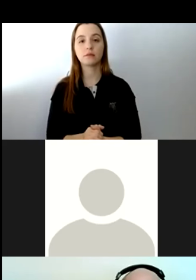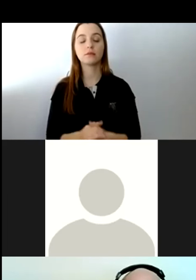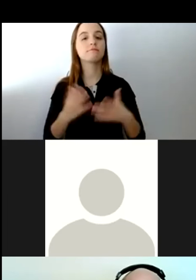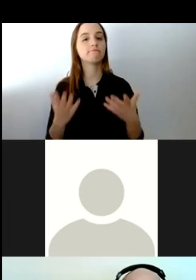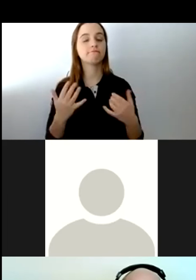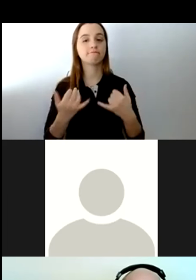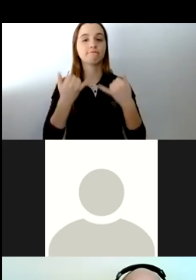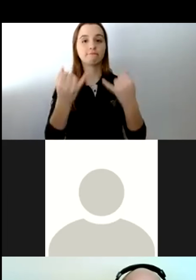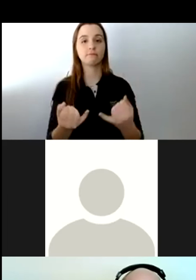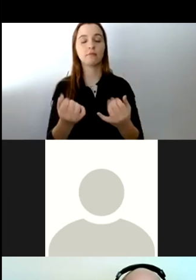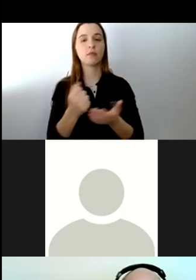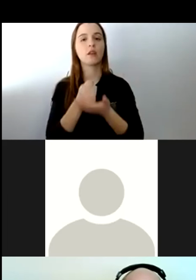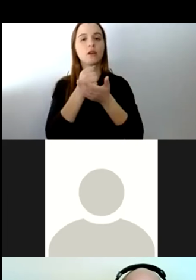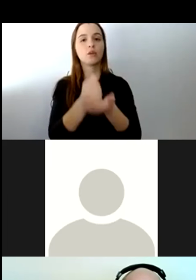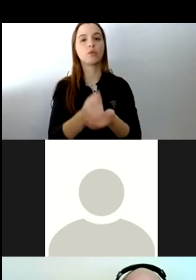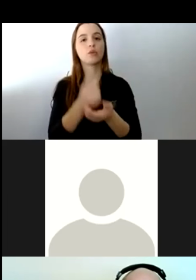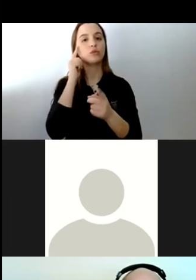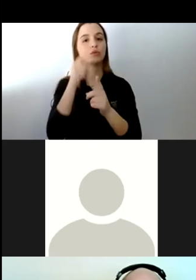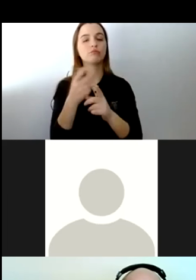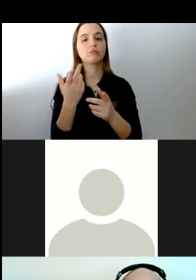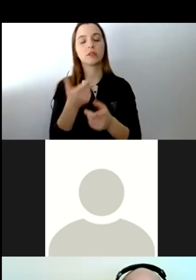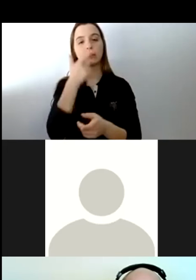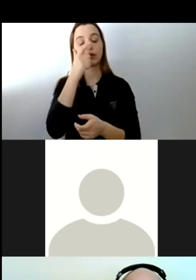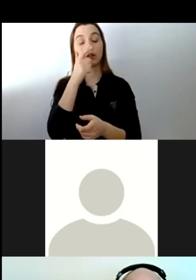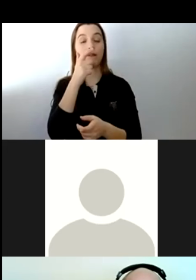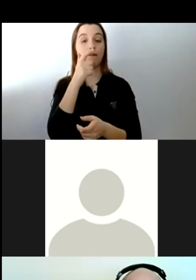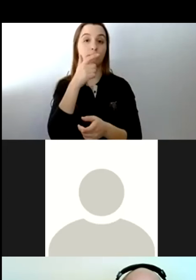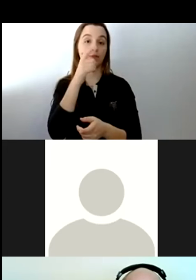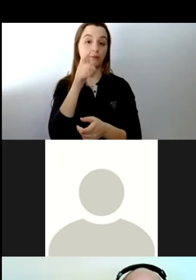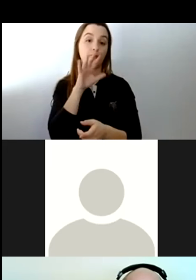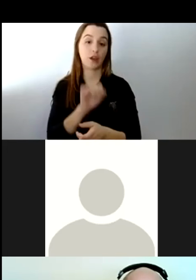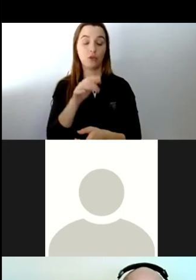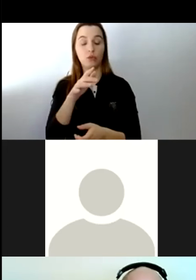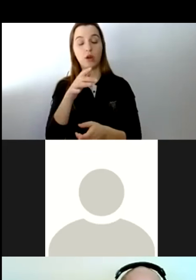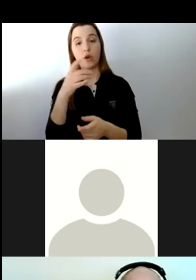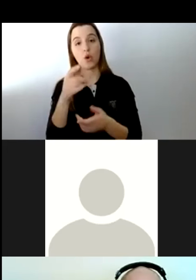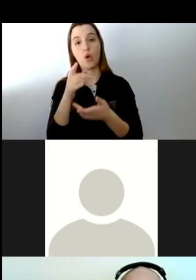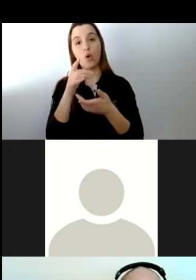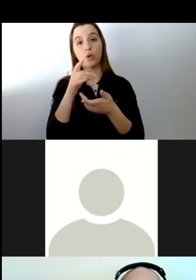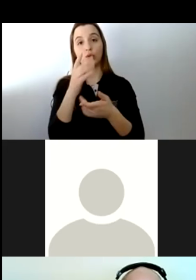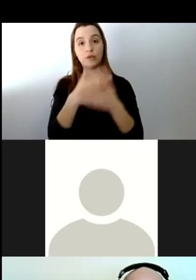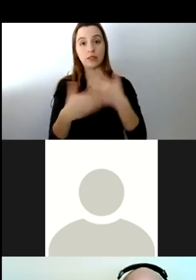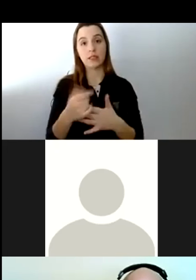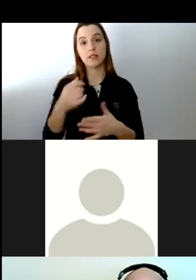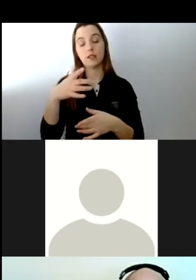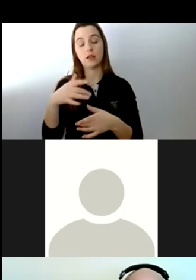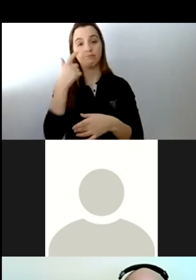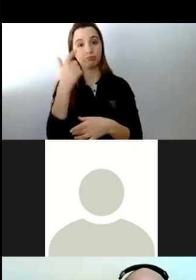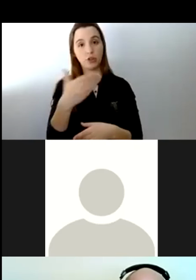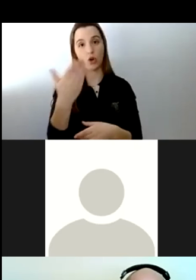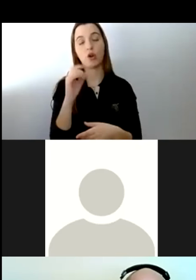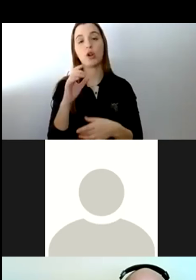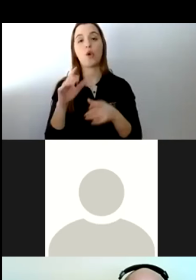Passamos ao subsídio para assistência a filho com deficiência, doença crónica ou doença oncológica. Este